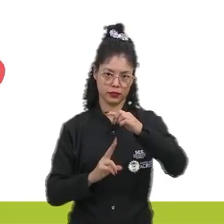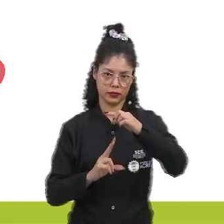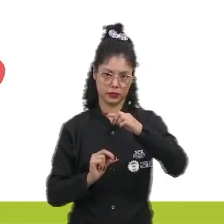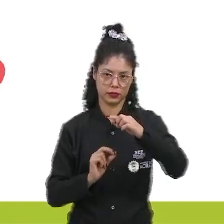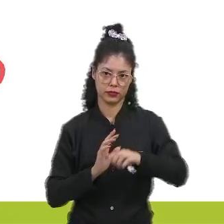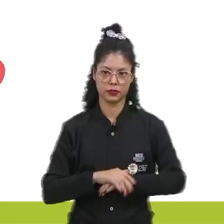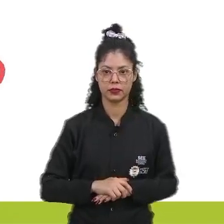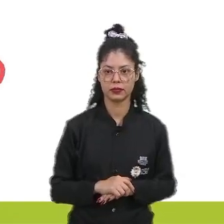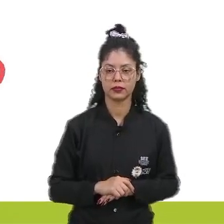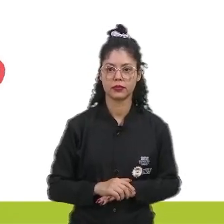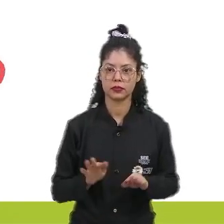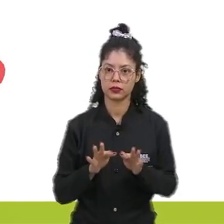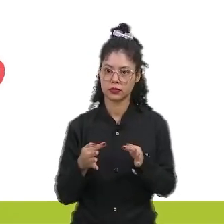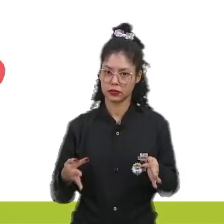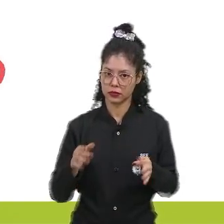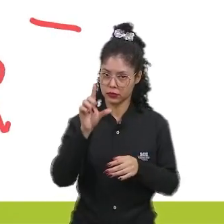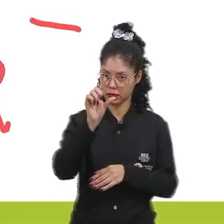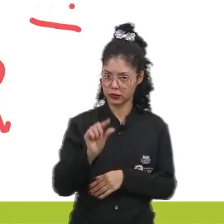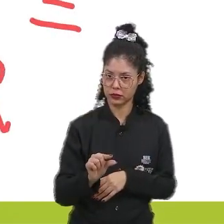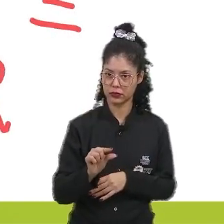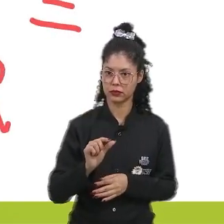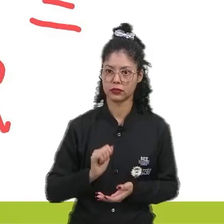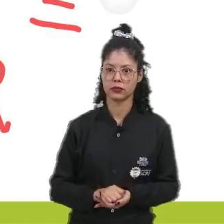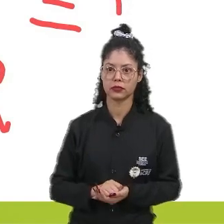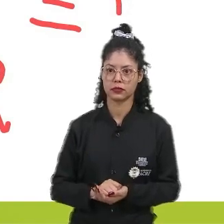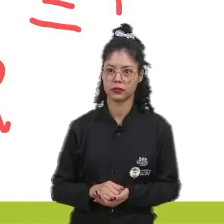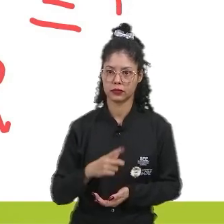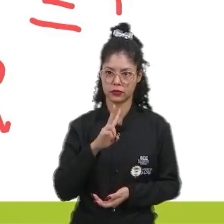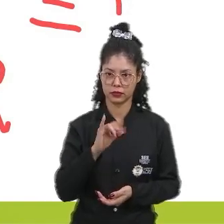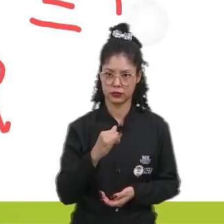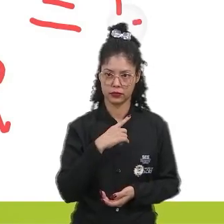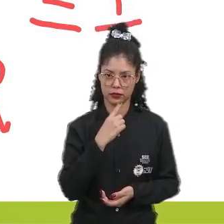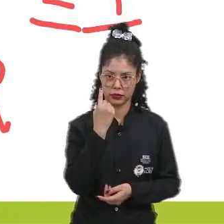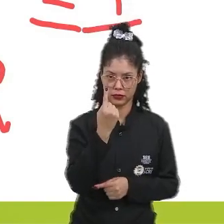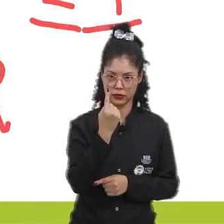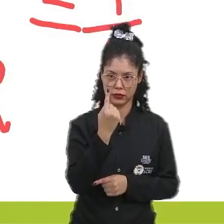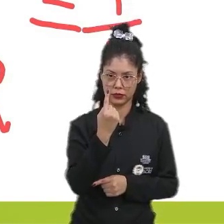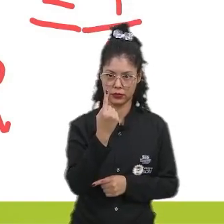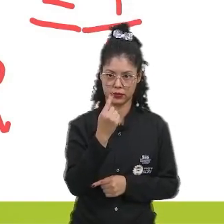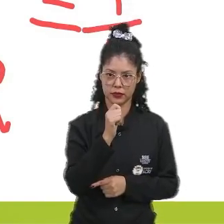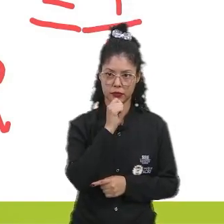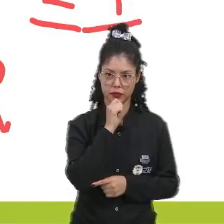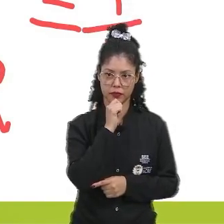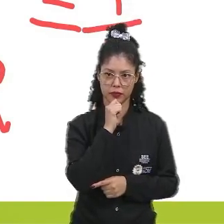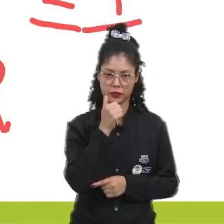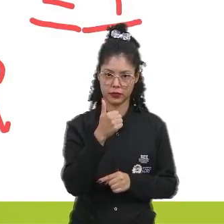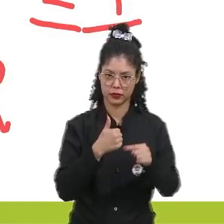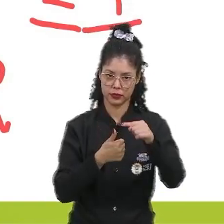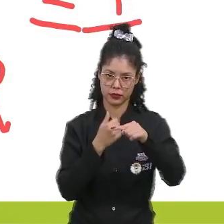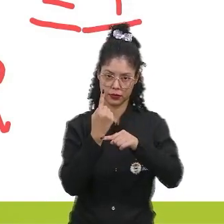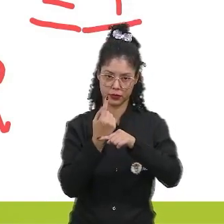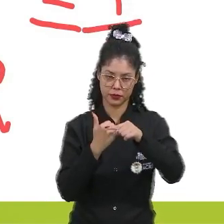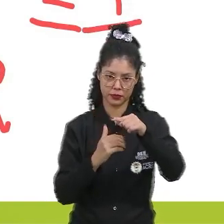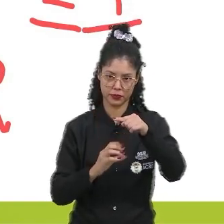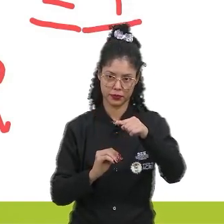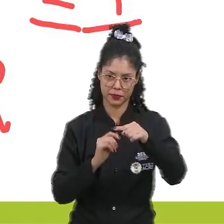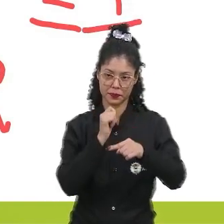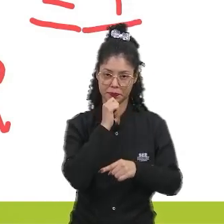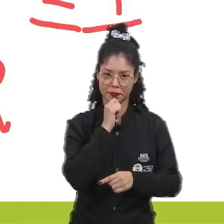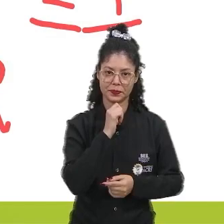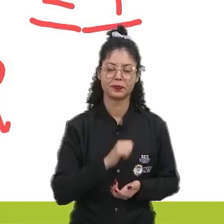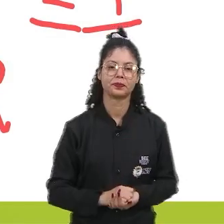50. Simplificando aqui, você vai ter 1 sobre 10, tá bom? Tudo bem,